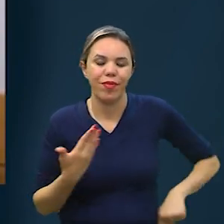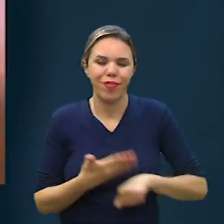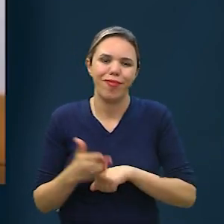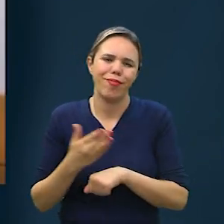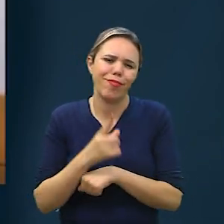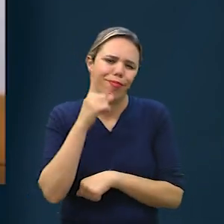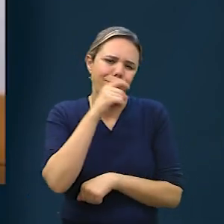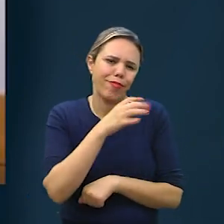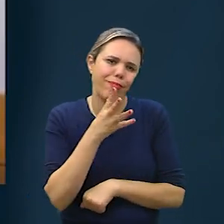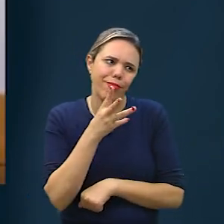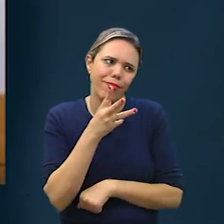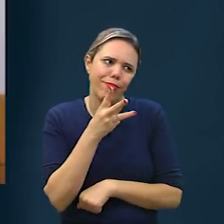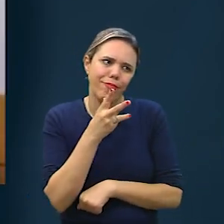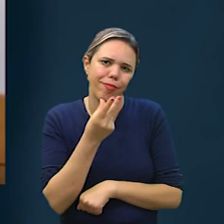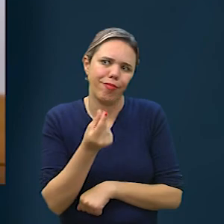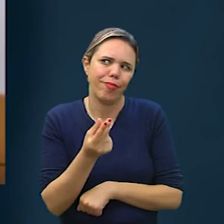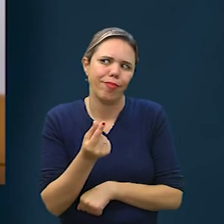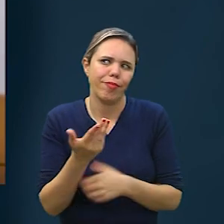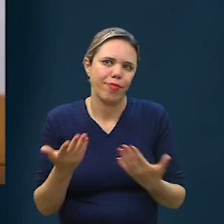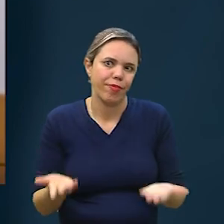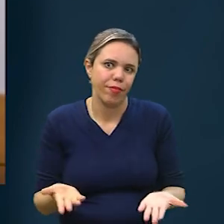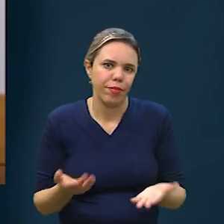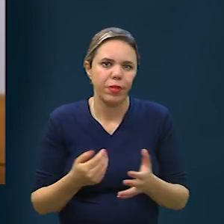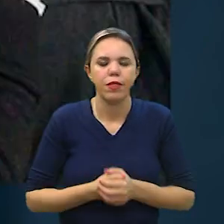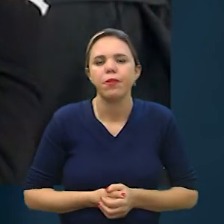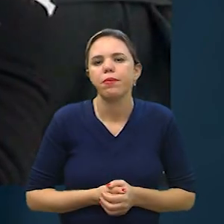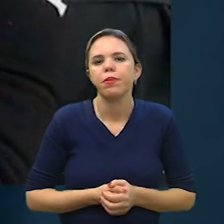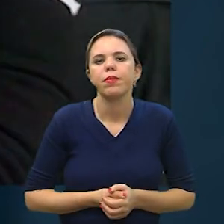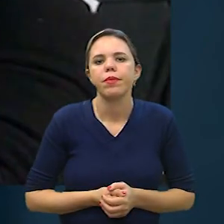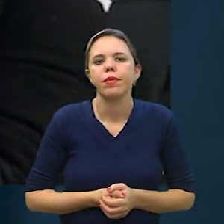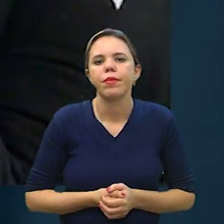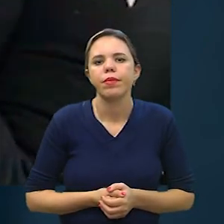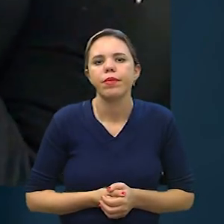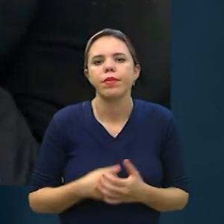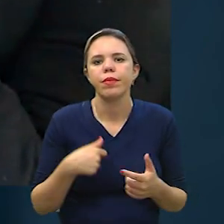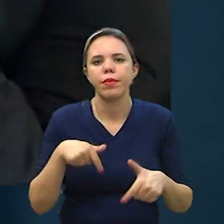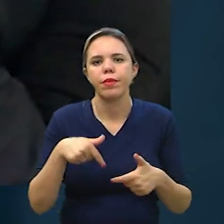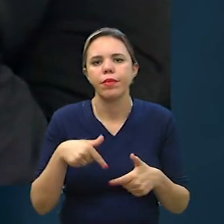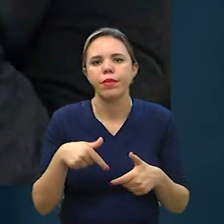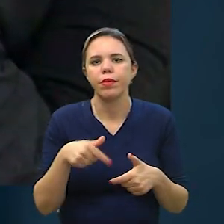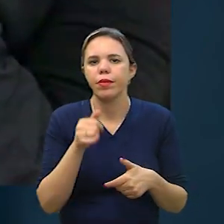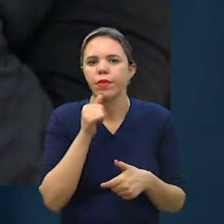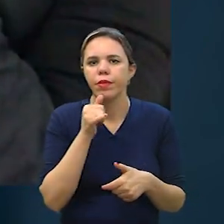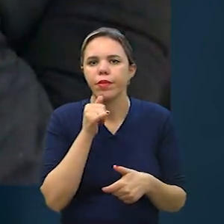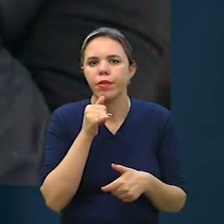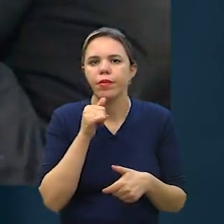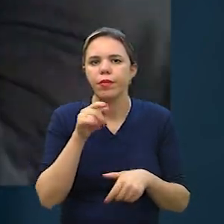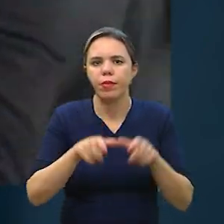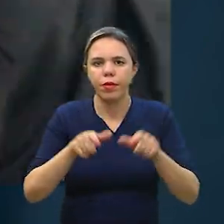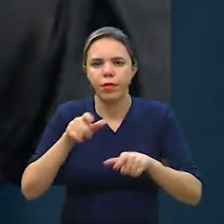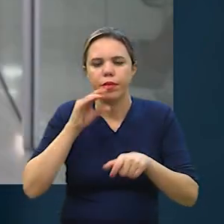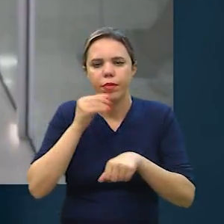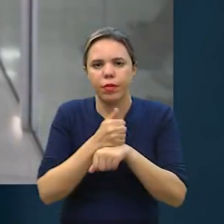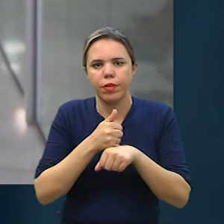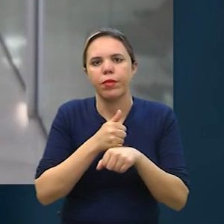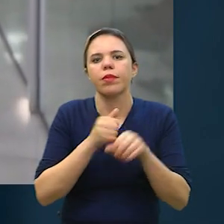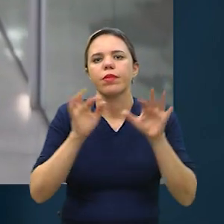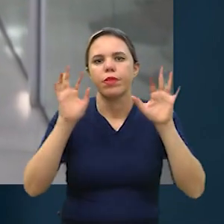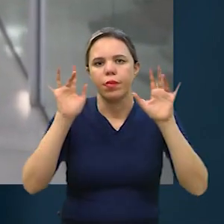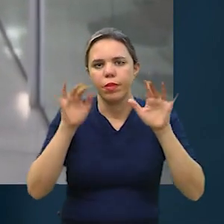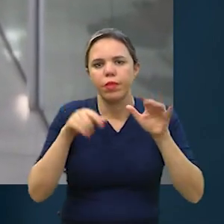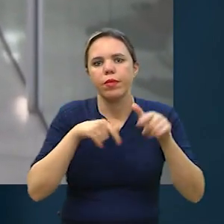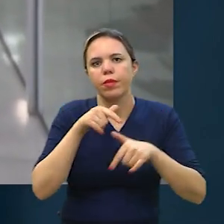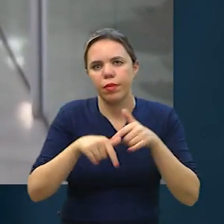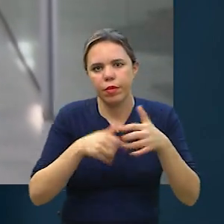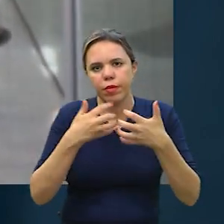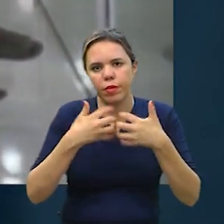treinar, isso demandaria muito tempo. Então, como a gente trabalha ali com mão de obra, né? Com o serviço